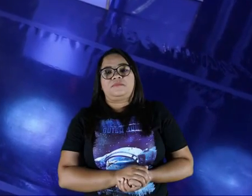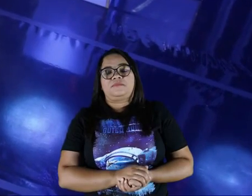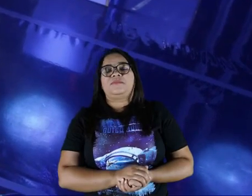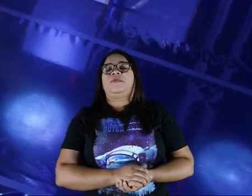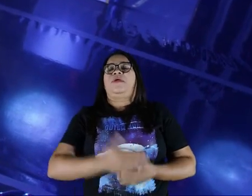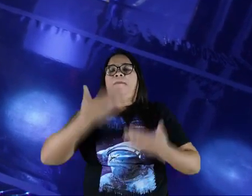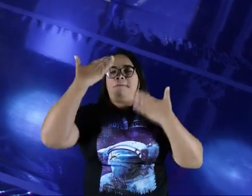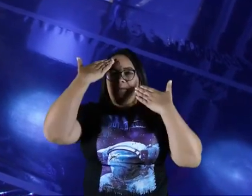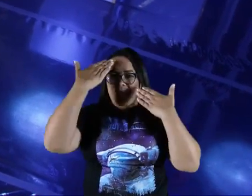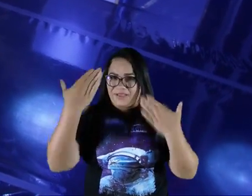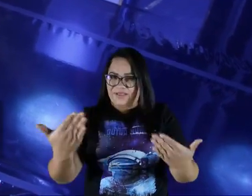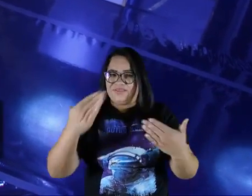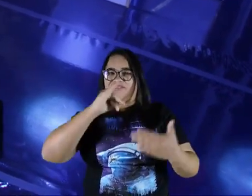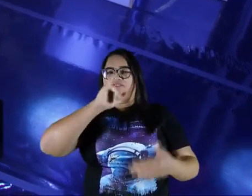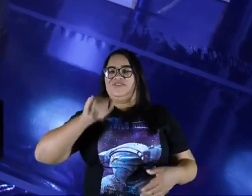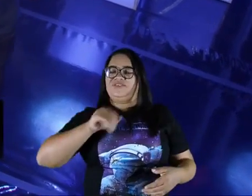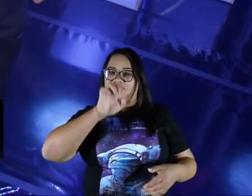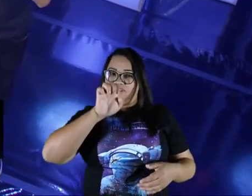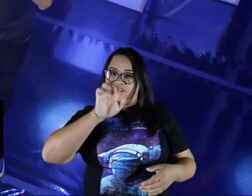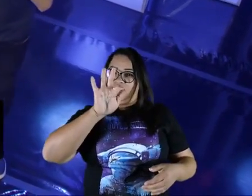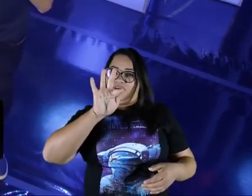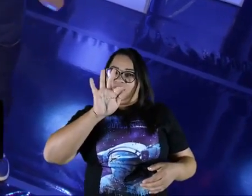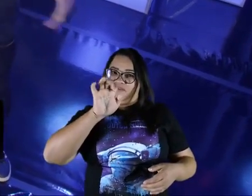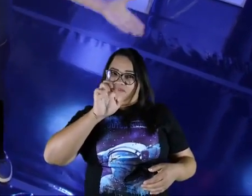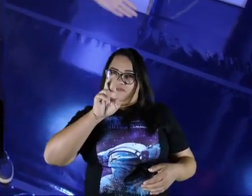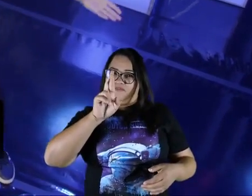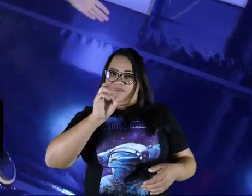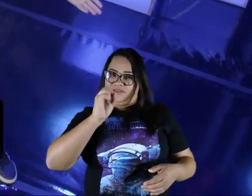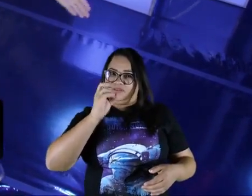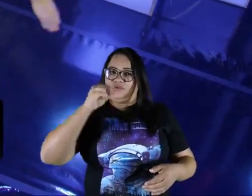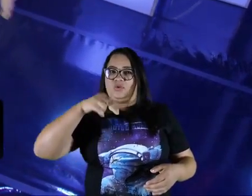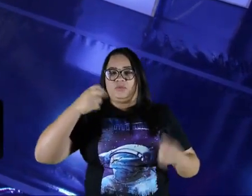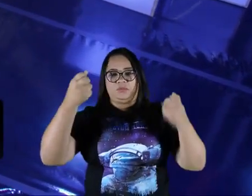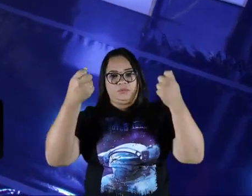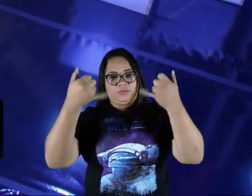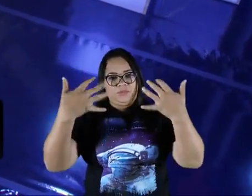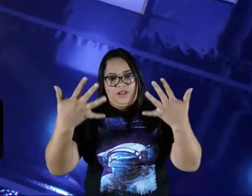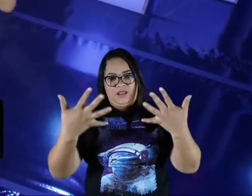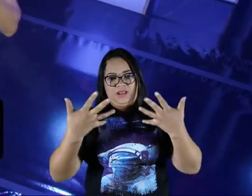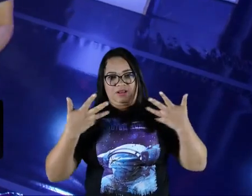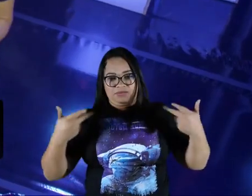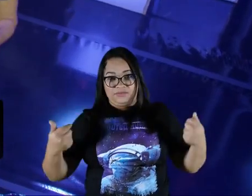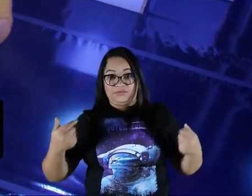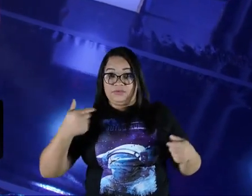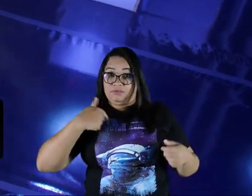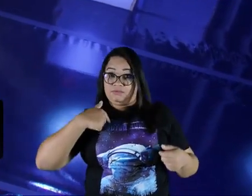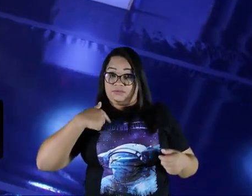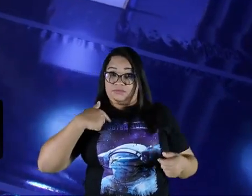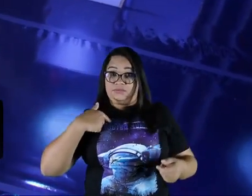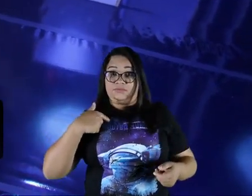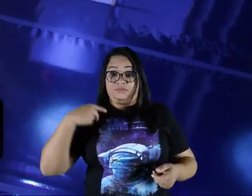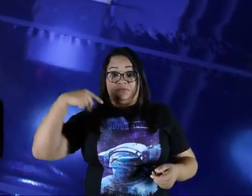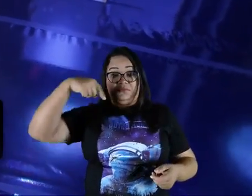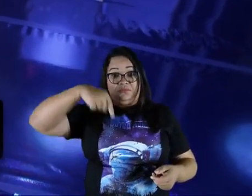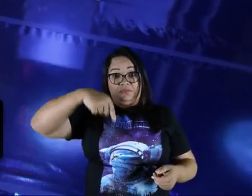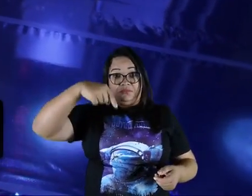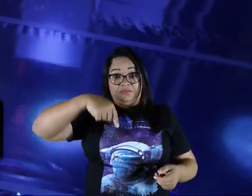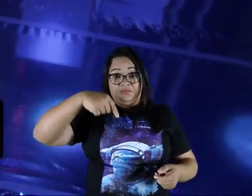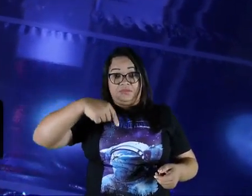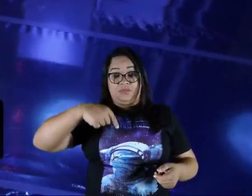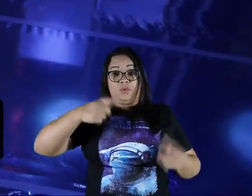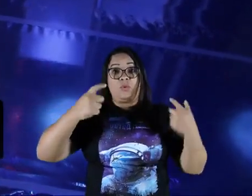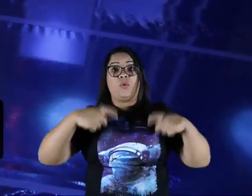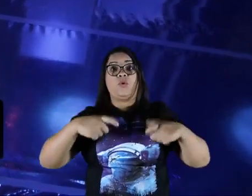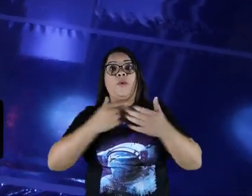Muito obrigado, Jefferson Pilar, por essa explicação maravilhosa. E eu estou aqui diretamente da terra onde nasceu a